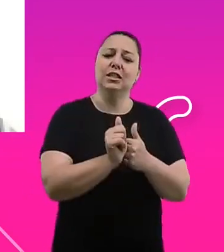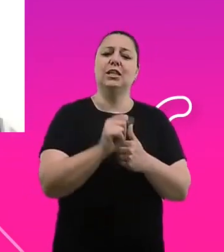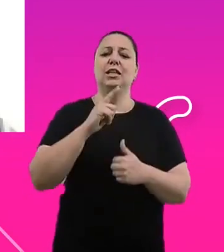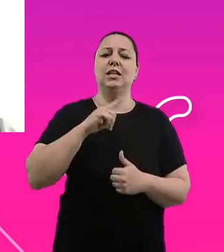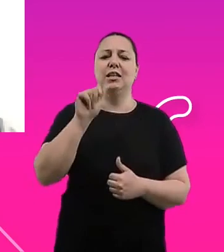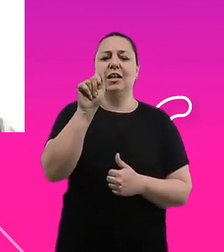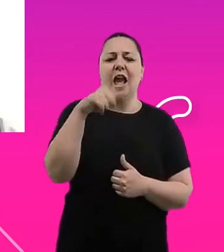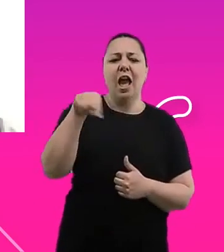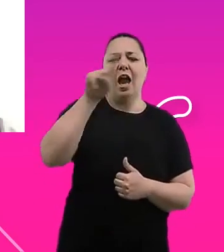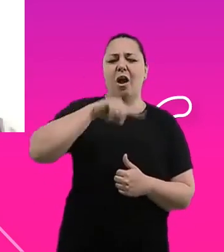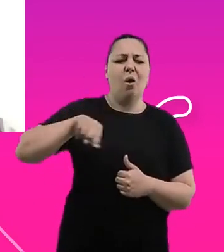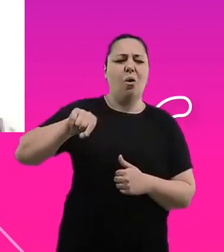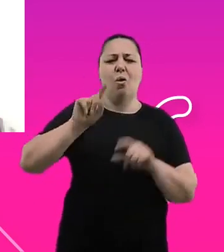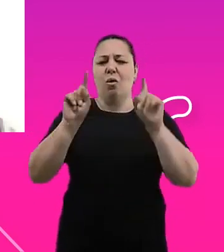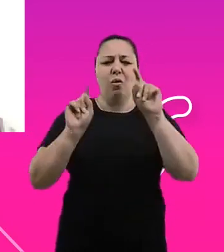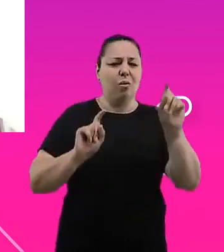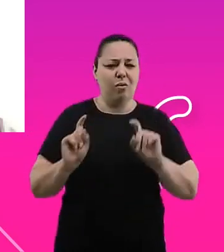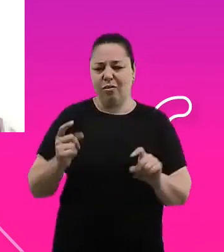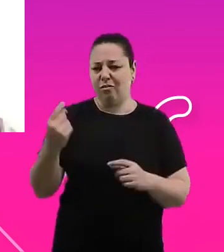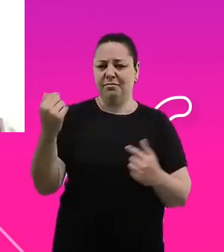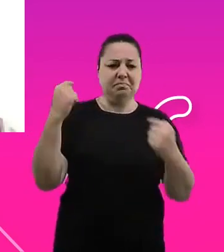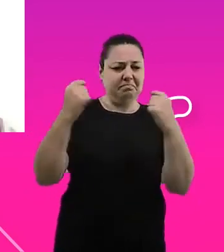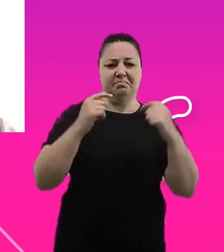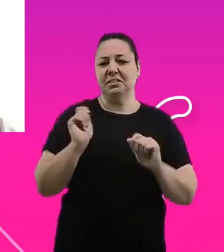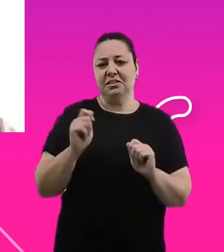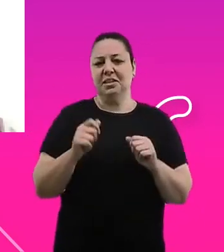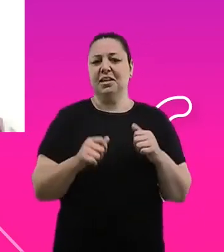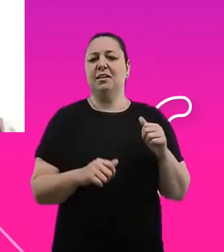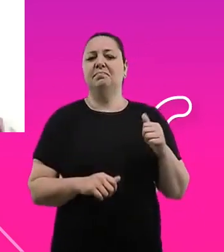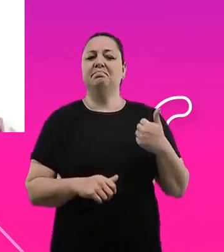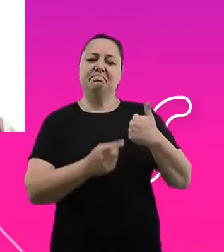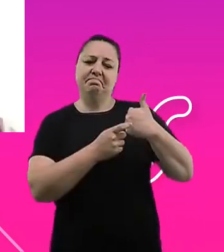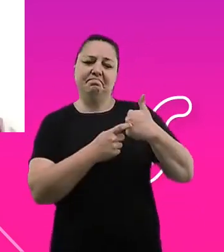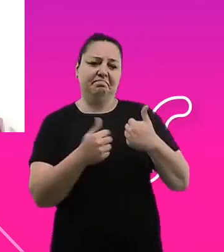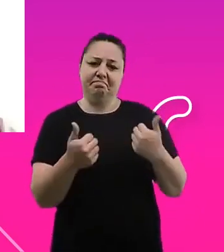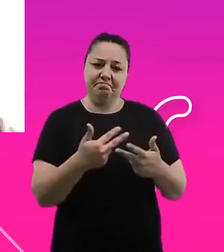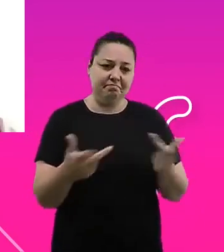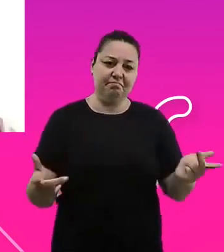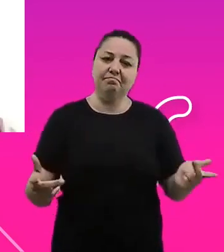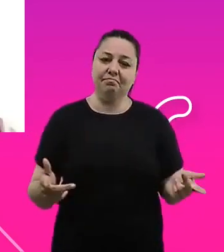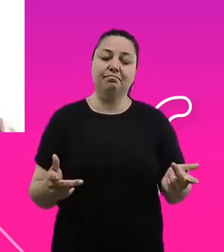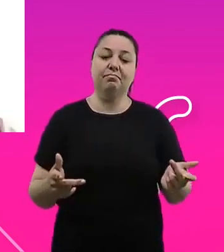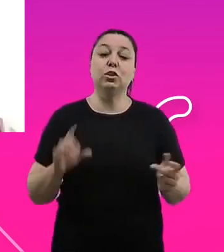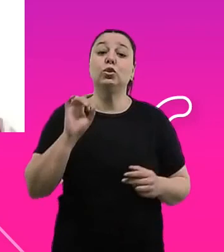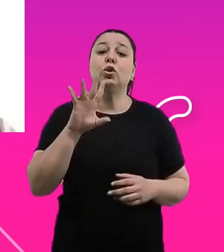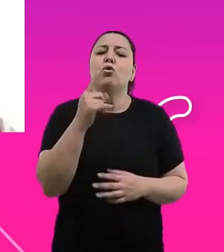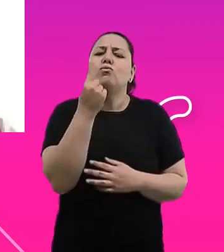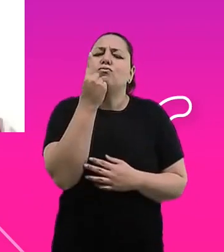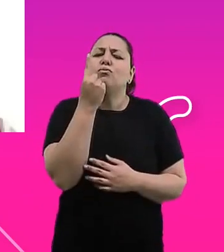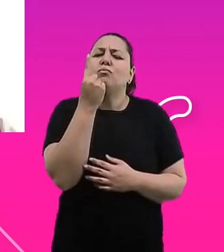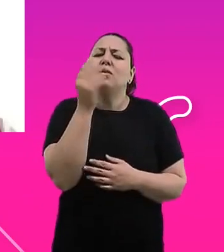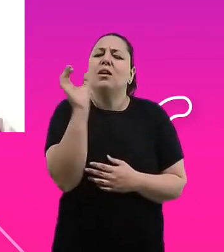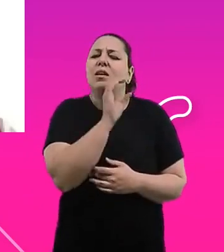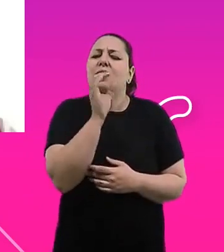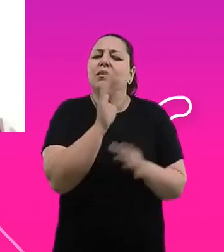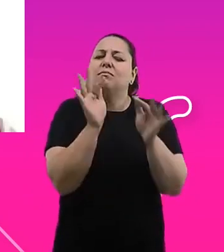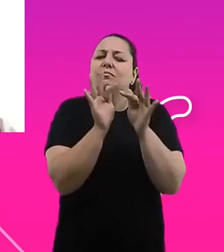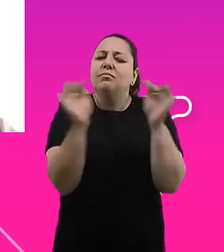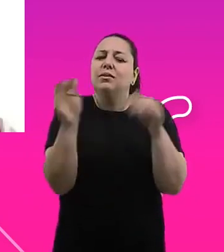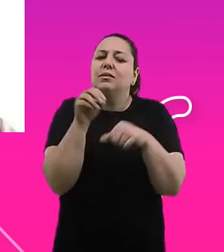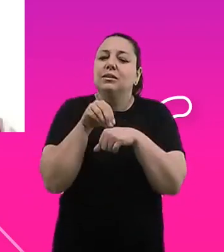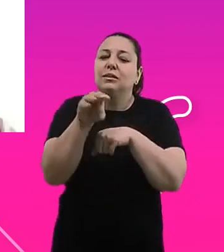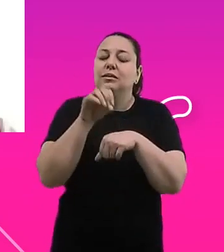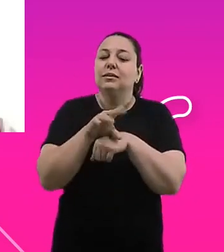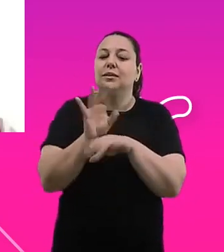lugares, MM Isidoro, Carvalhal, Sucutinho e tal. Eu só quero deixar uma mensagem, que é uma mensagem que eu sempre deixo em todas as palestras que eu